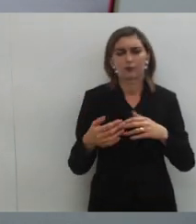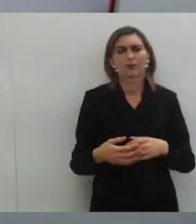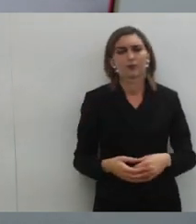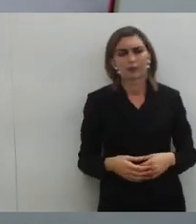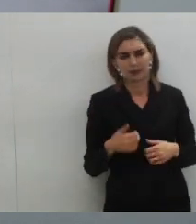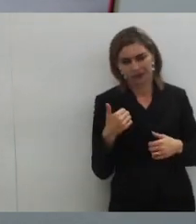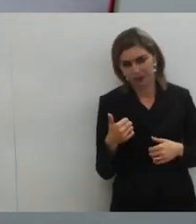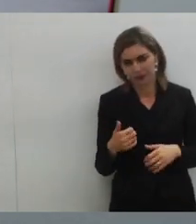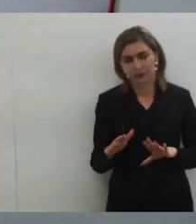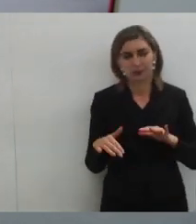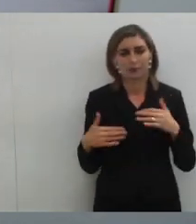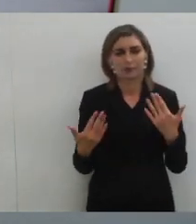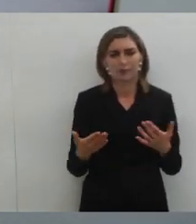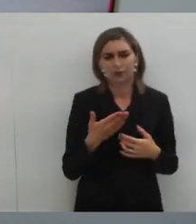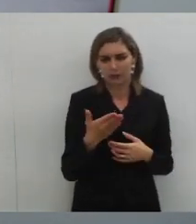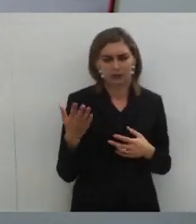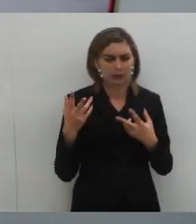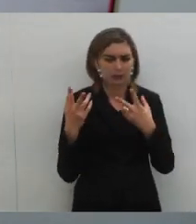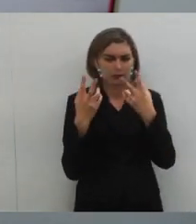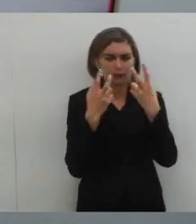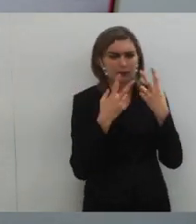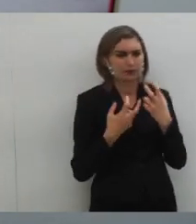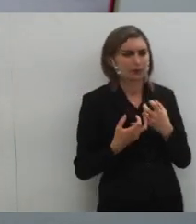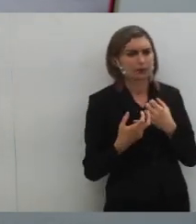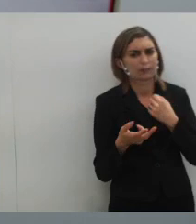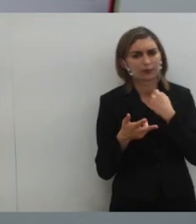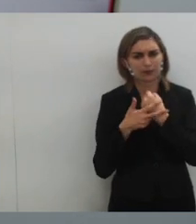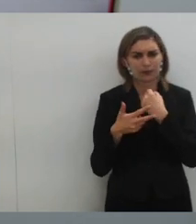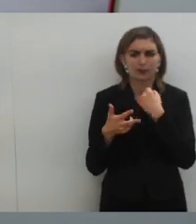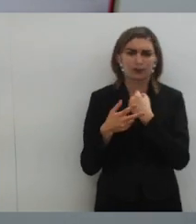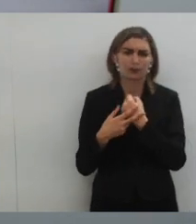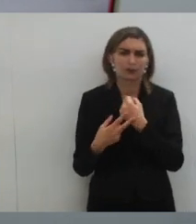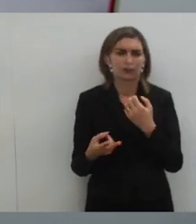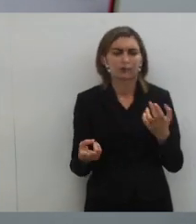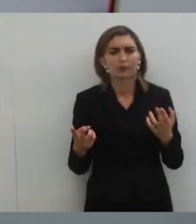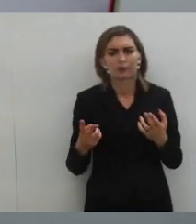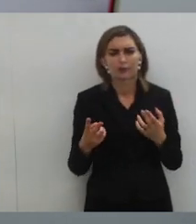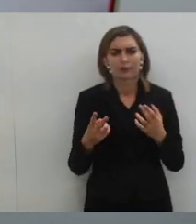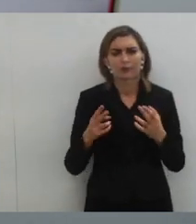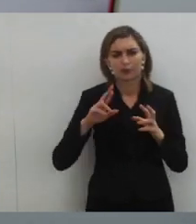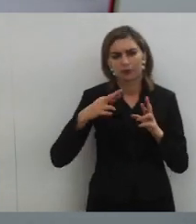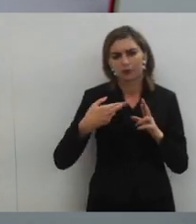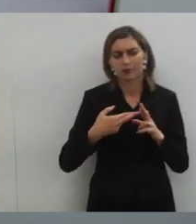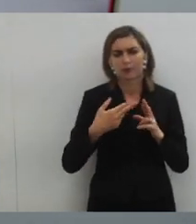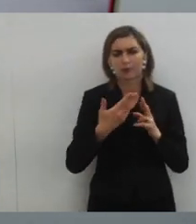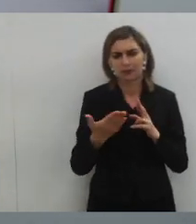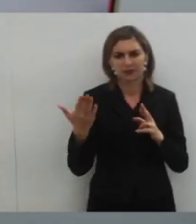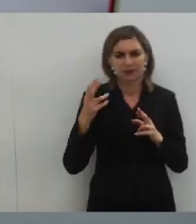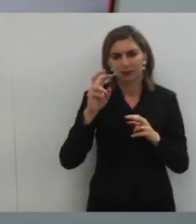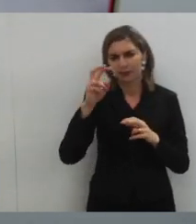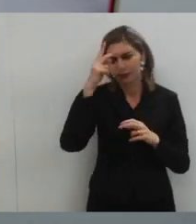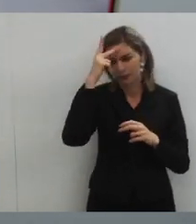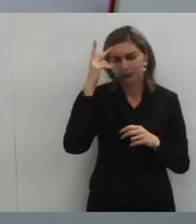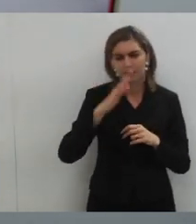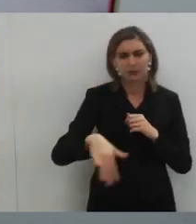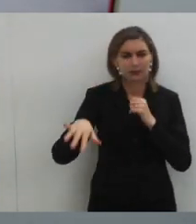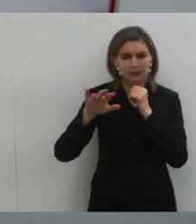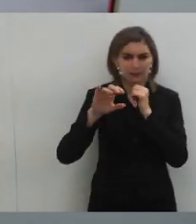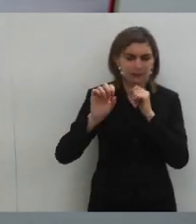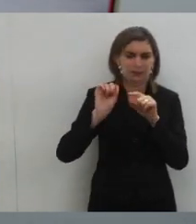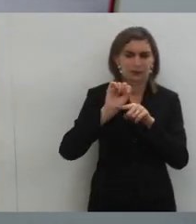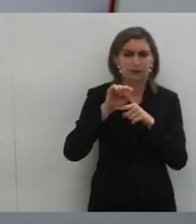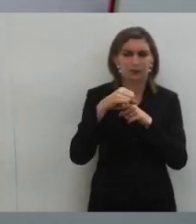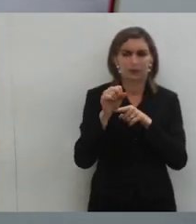tá bom? Então, quando você perceber que o verbo está se referindo a uma dessas cinco pessoas, o sujeito é